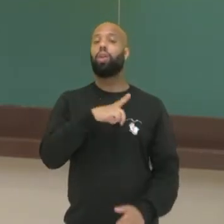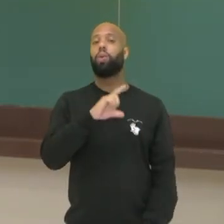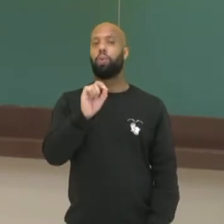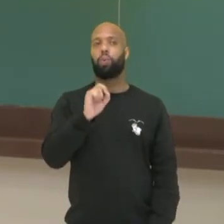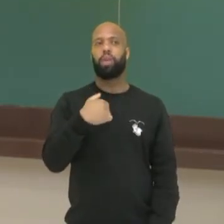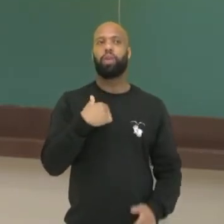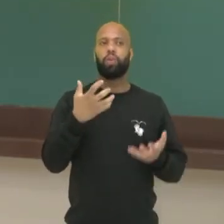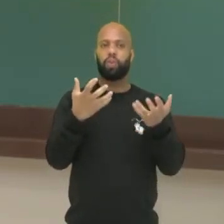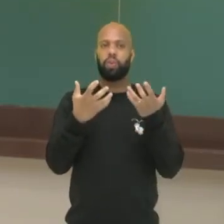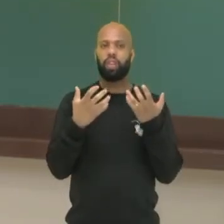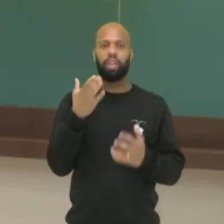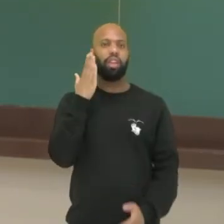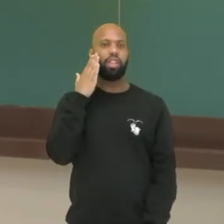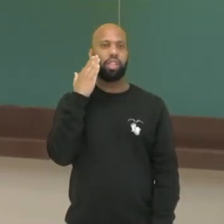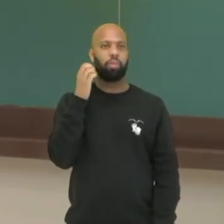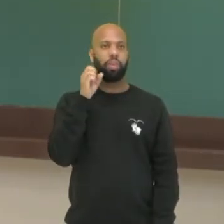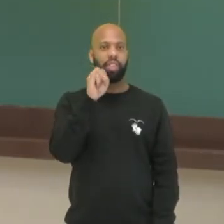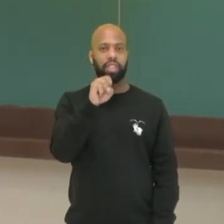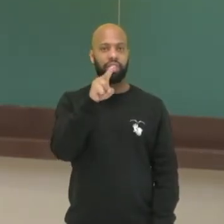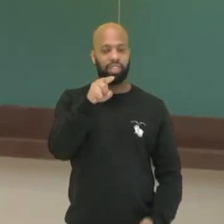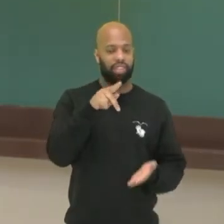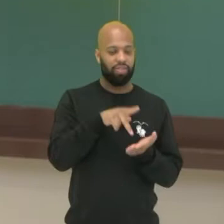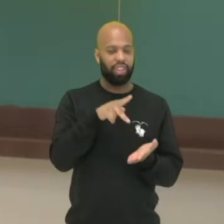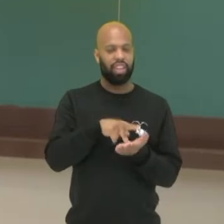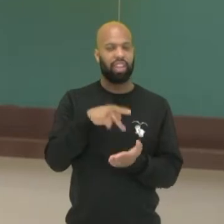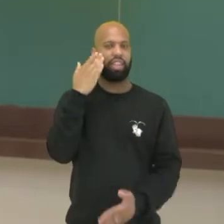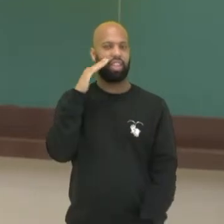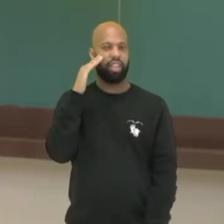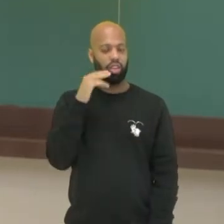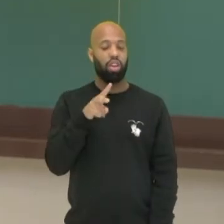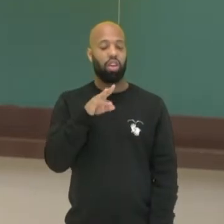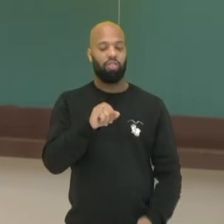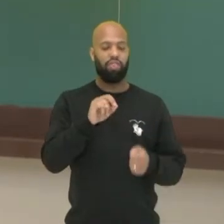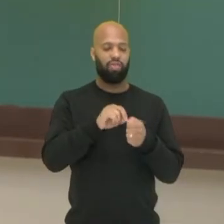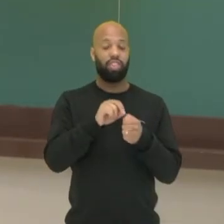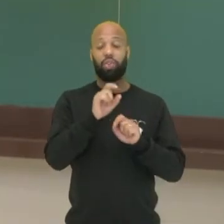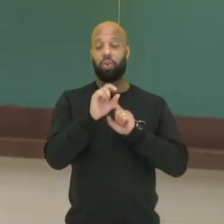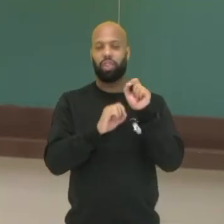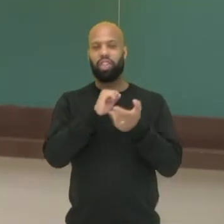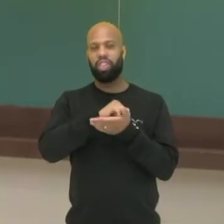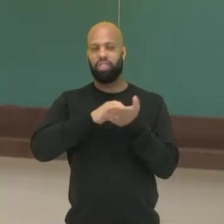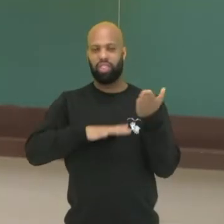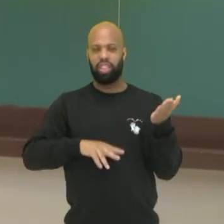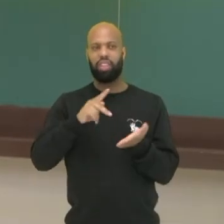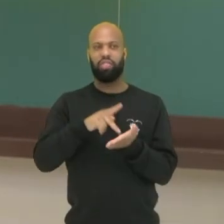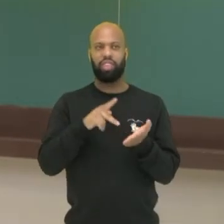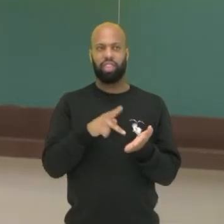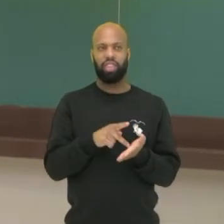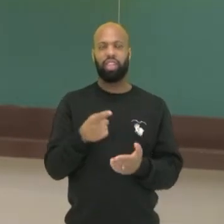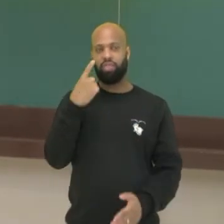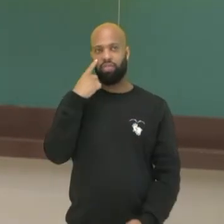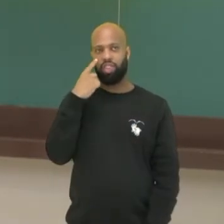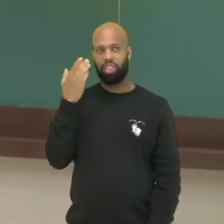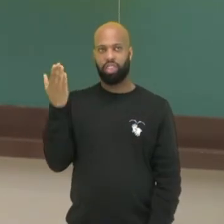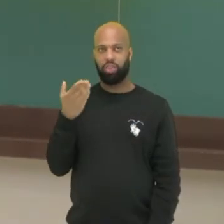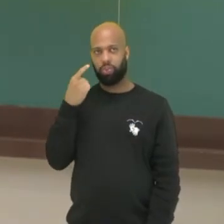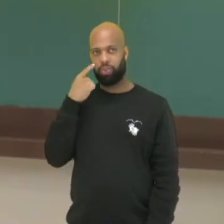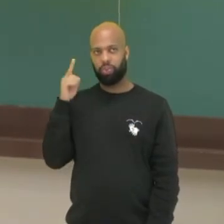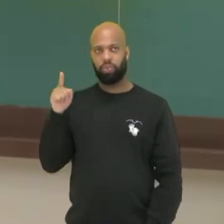eu quero ver se estão acompanhando mesmo, porque nós vamos fazer uma atividade, isso mesmo, acompanhe